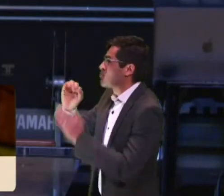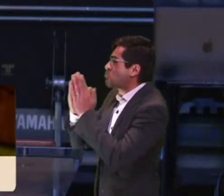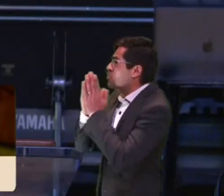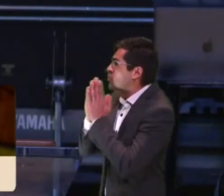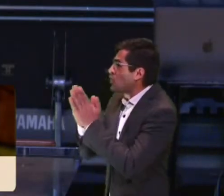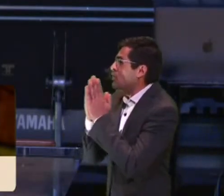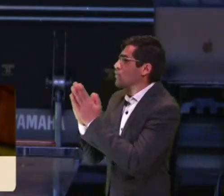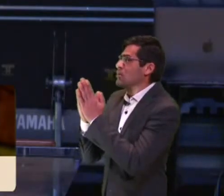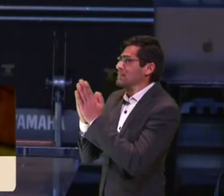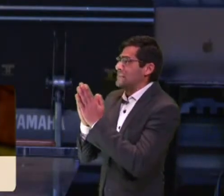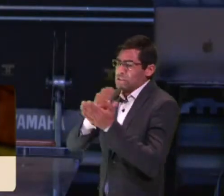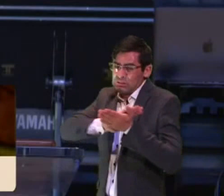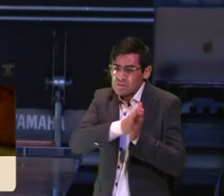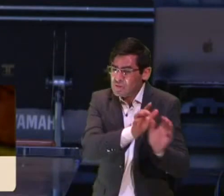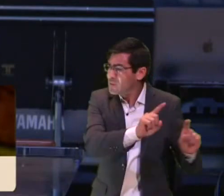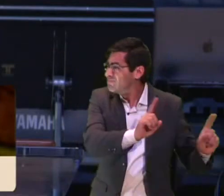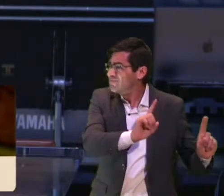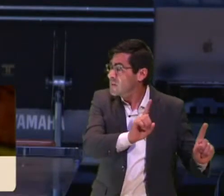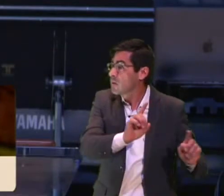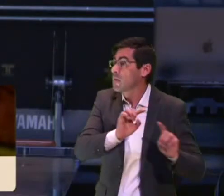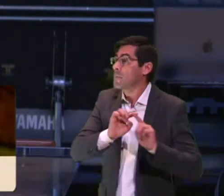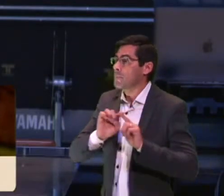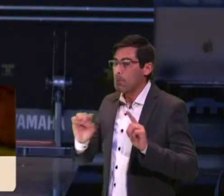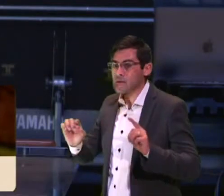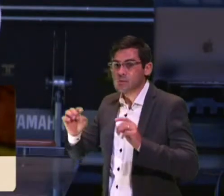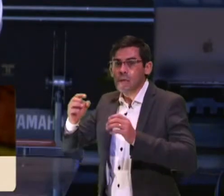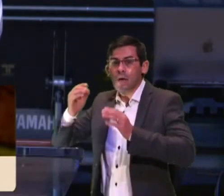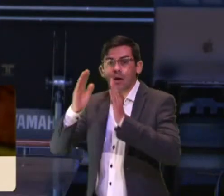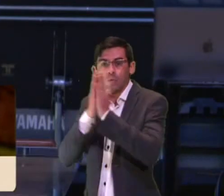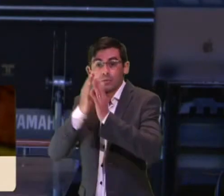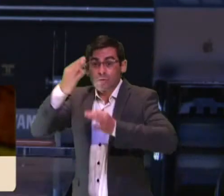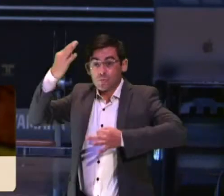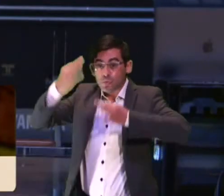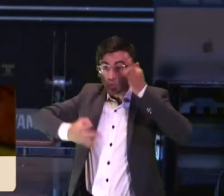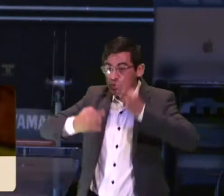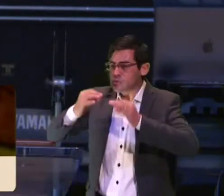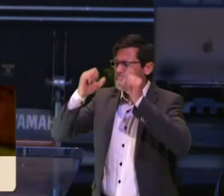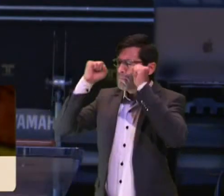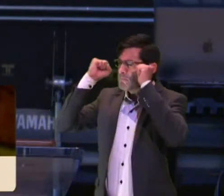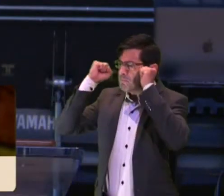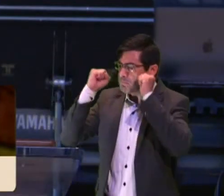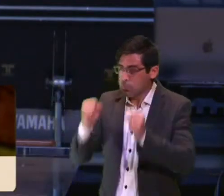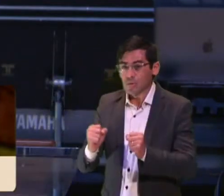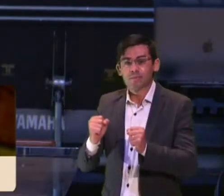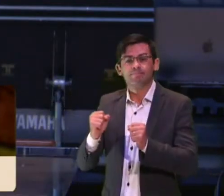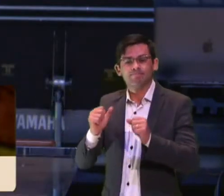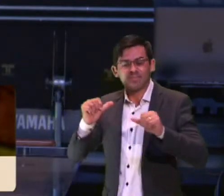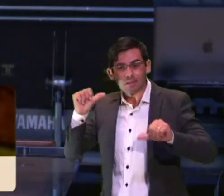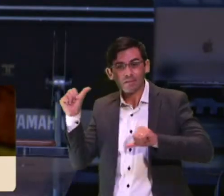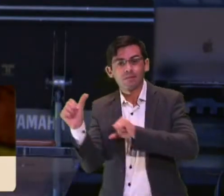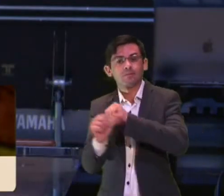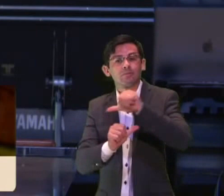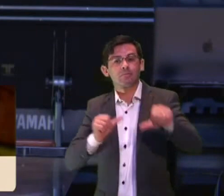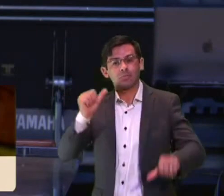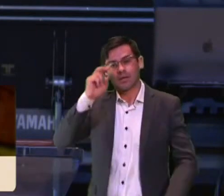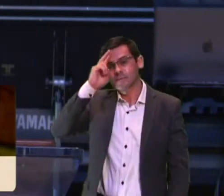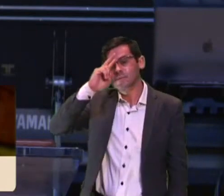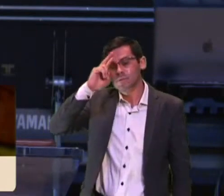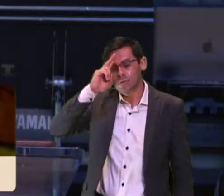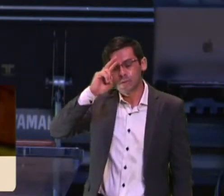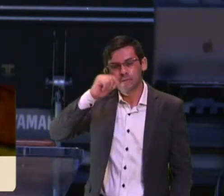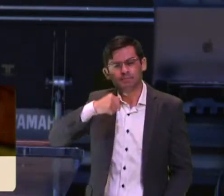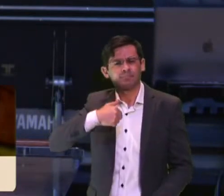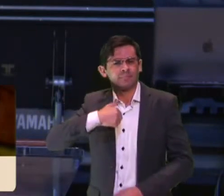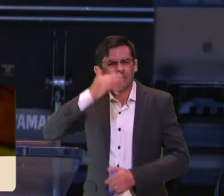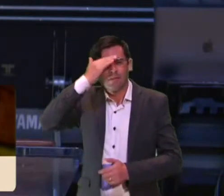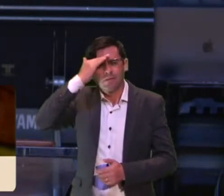povo. E a oração do justo pode muito em seus efeitos. Sabe, eu creio que